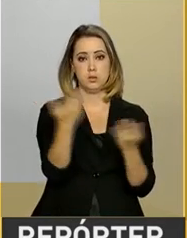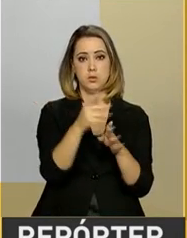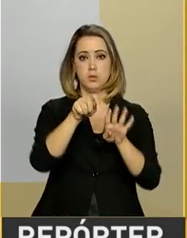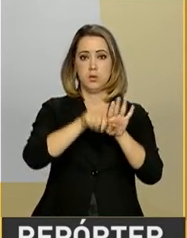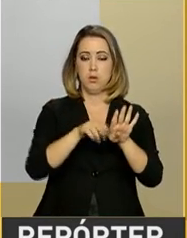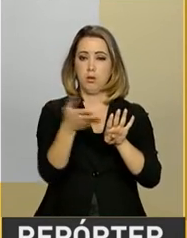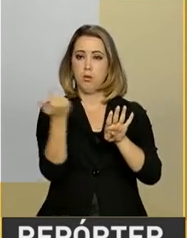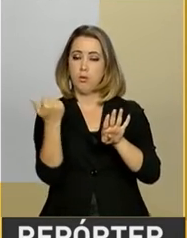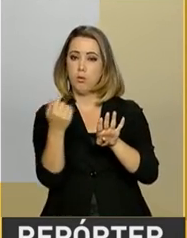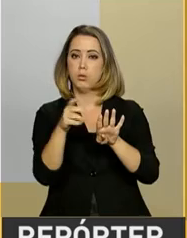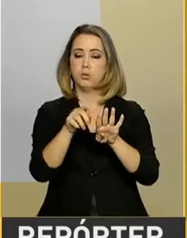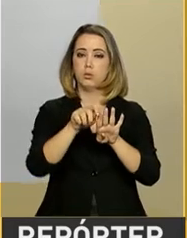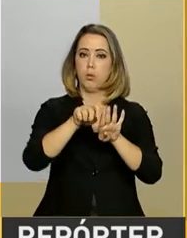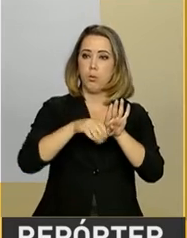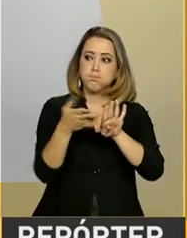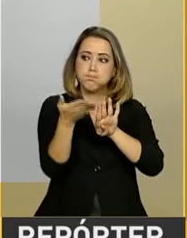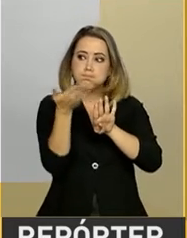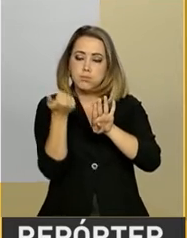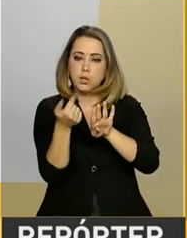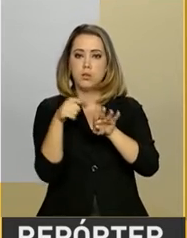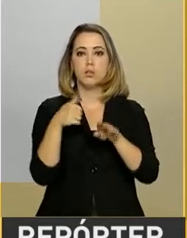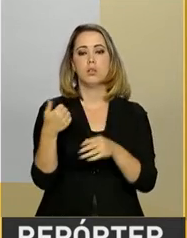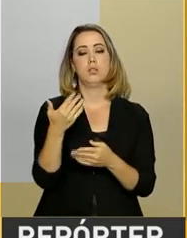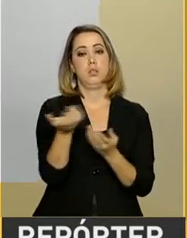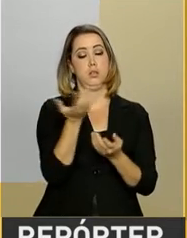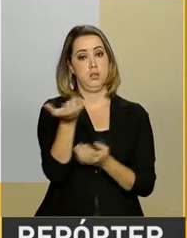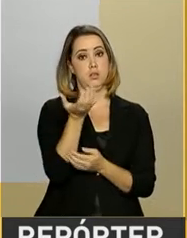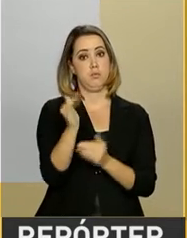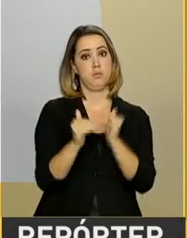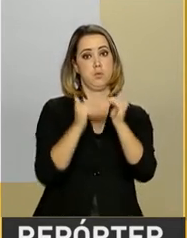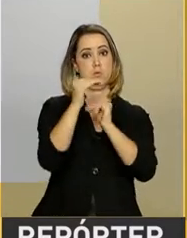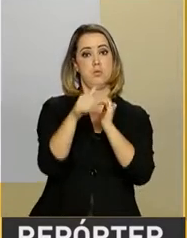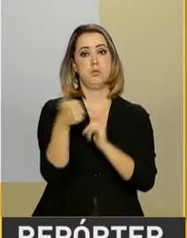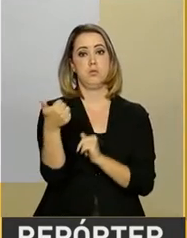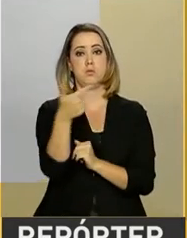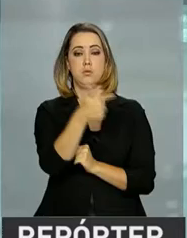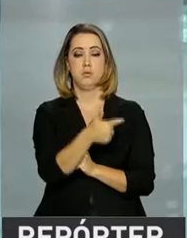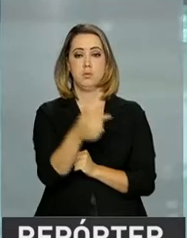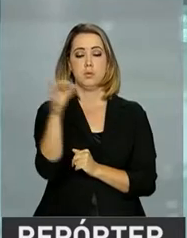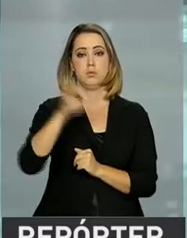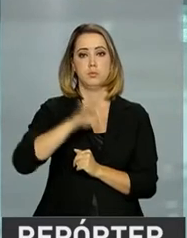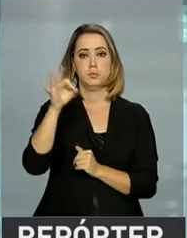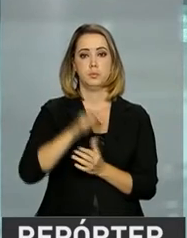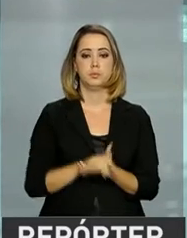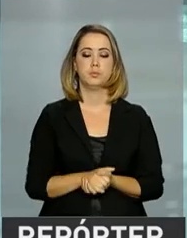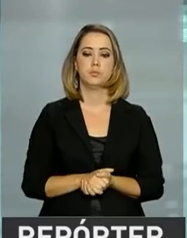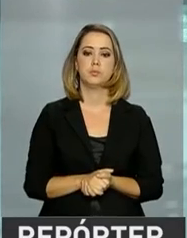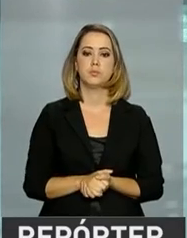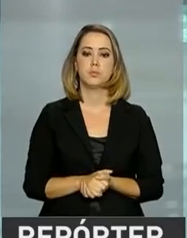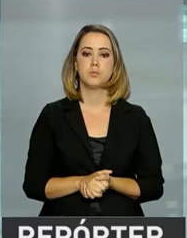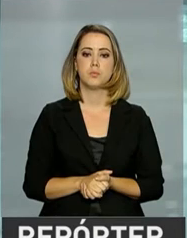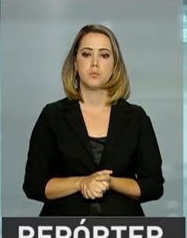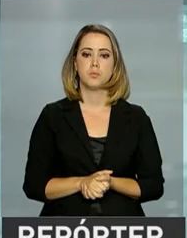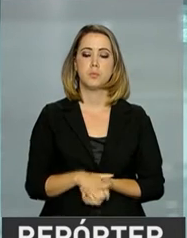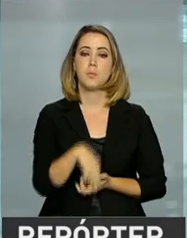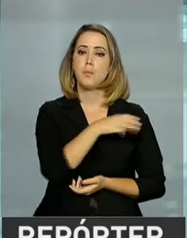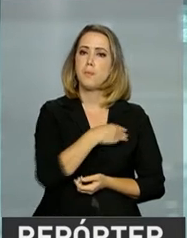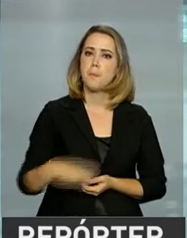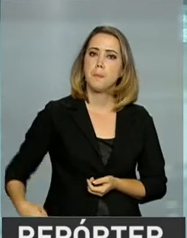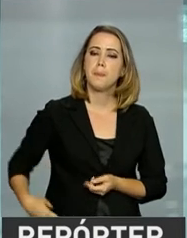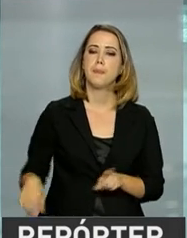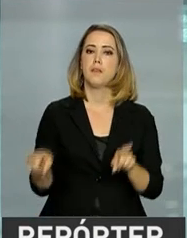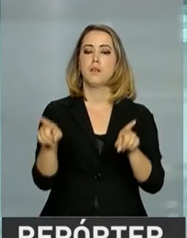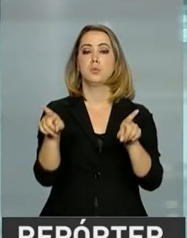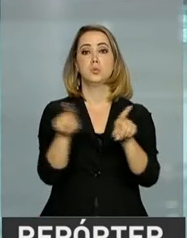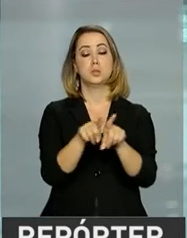16 para 10 2% comparando quatro versos com 4 o ministro da fazenda e henrique meirelles também